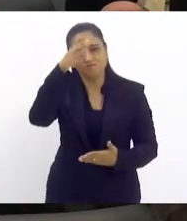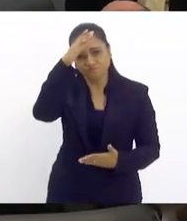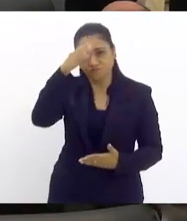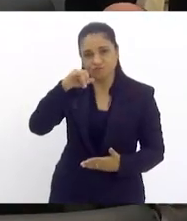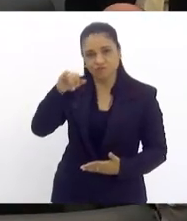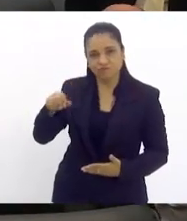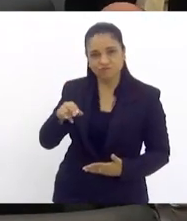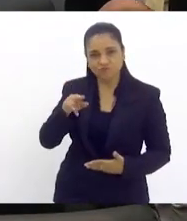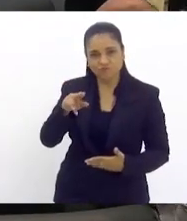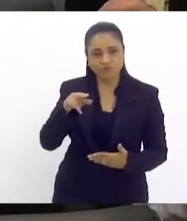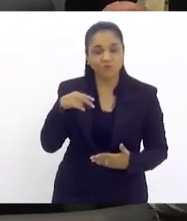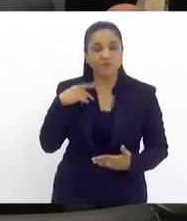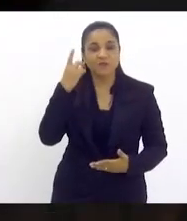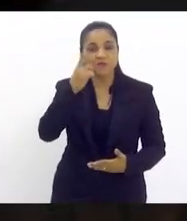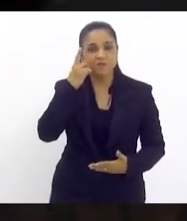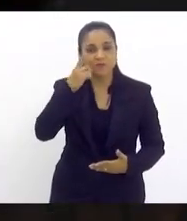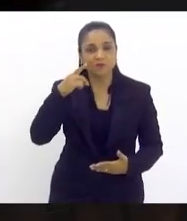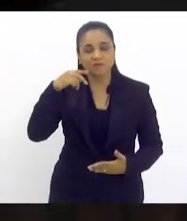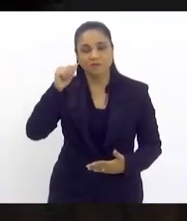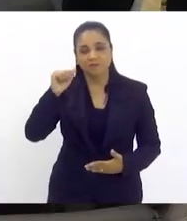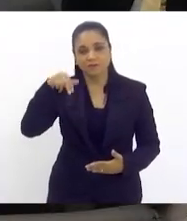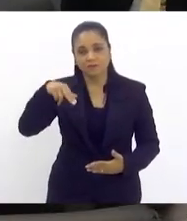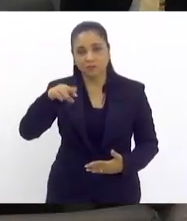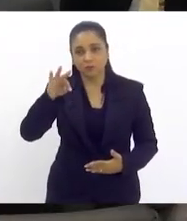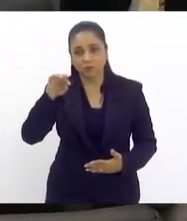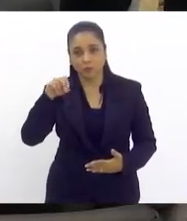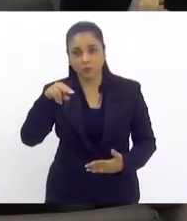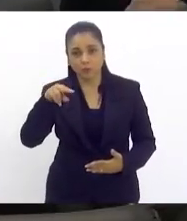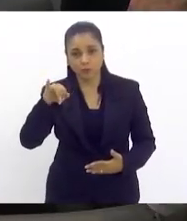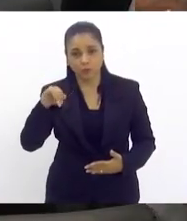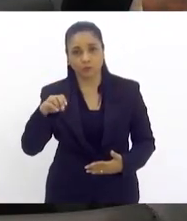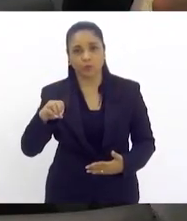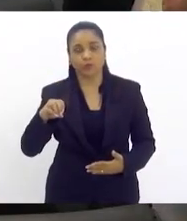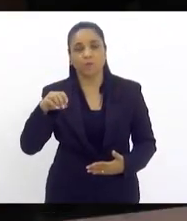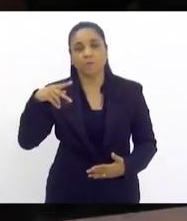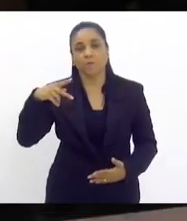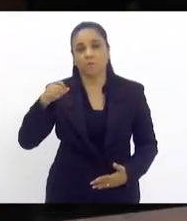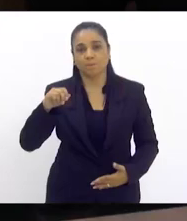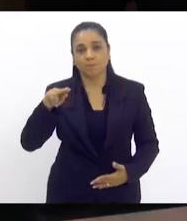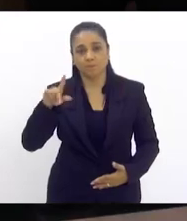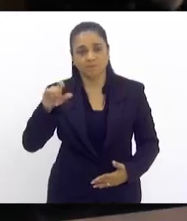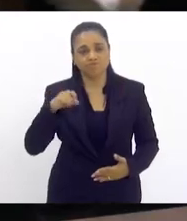Deputado Ottoni de Paula Pai. Da mesma forma, não é?